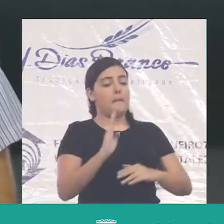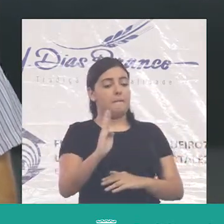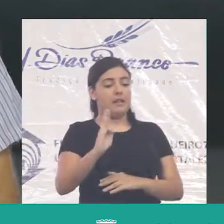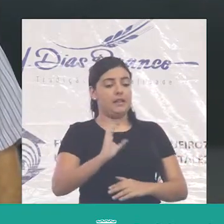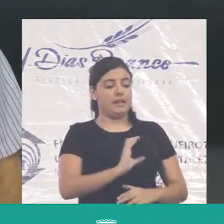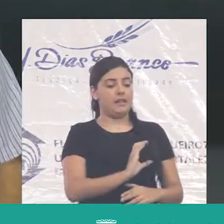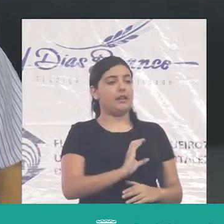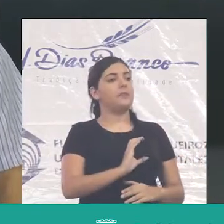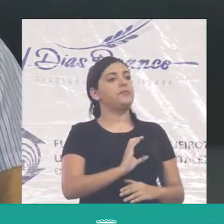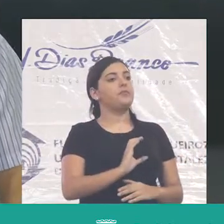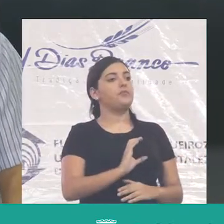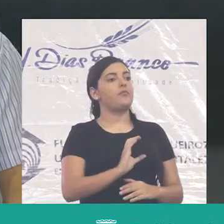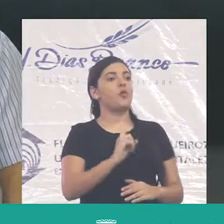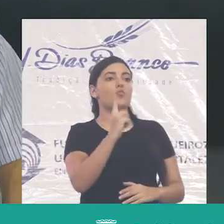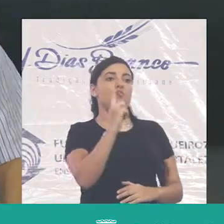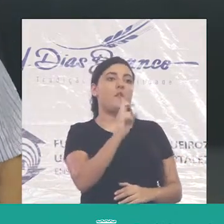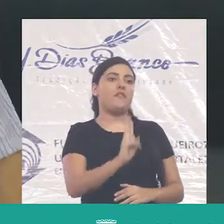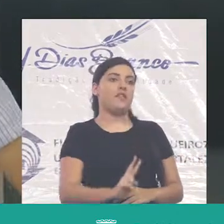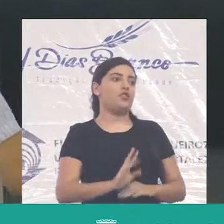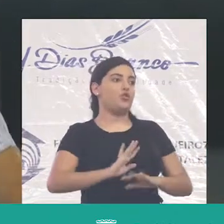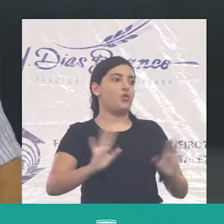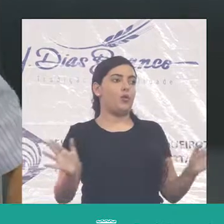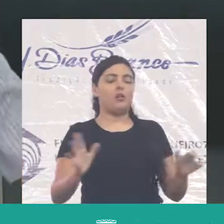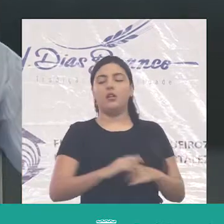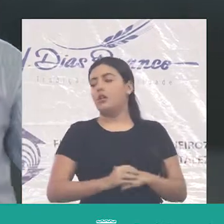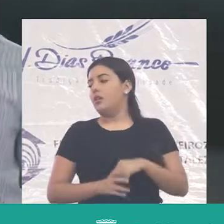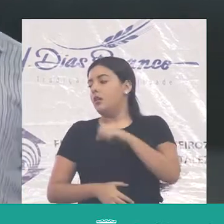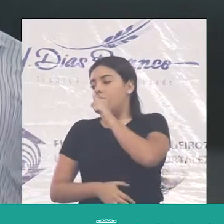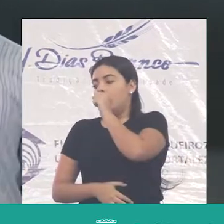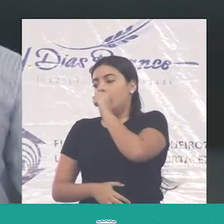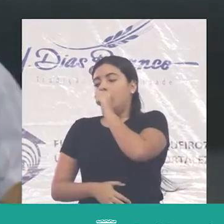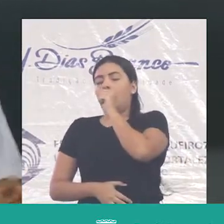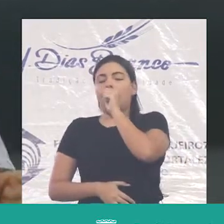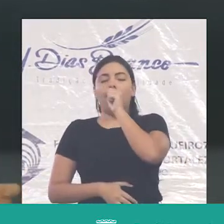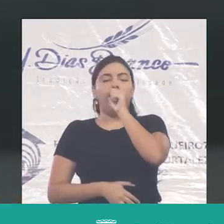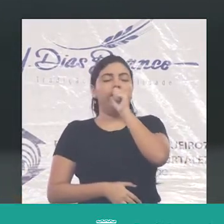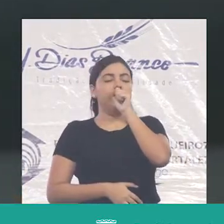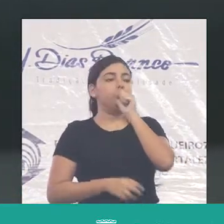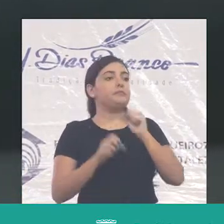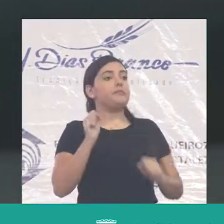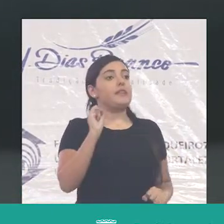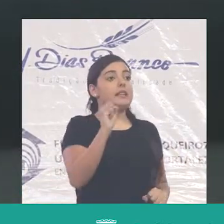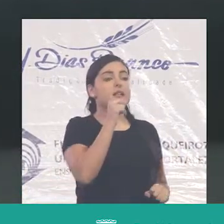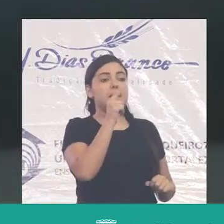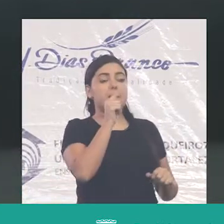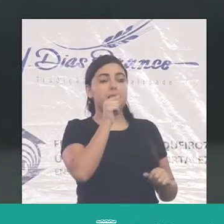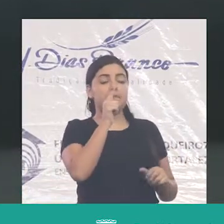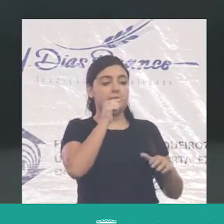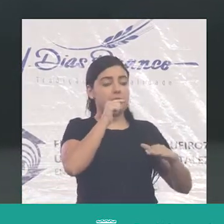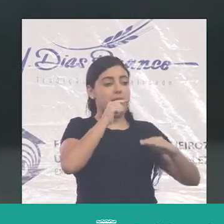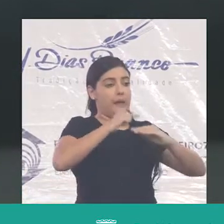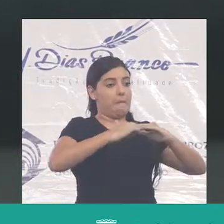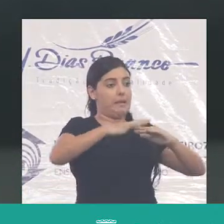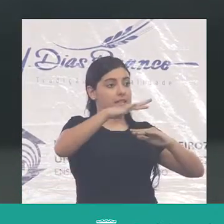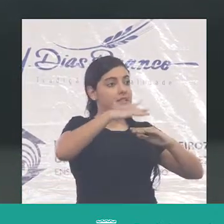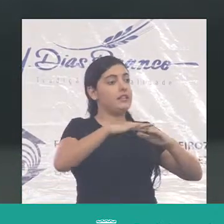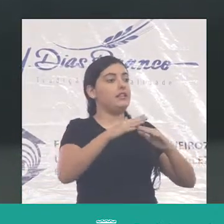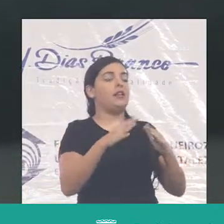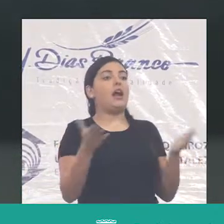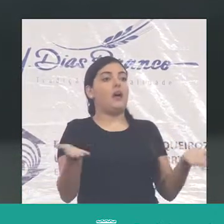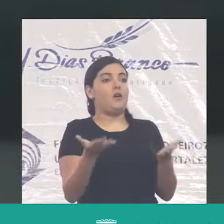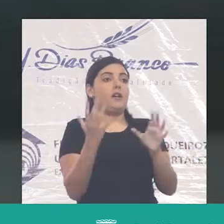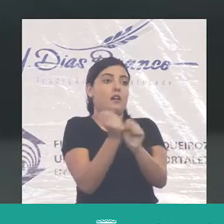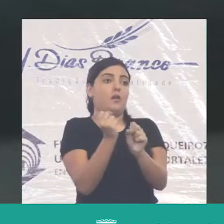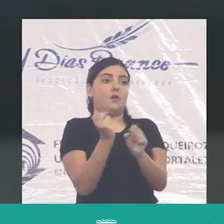só é calculado uma vez. Se for uma piscina, então o B vezes C não é contado 2 vezes. Vamos calcular